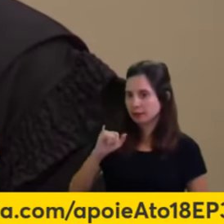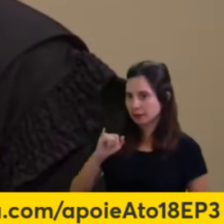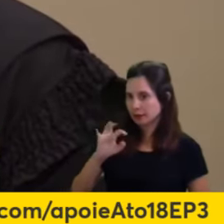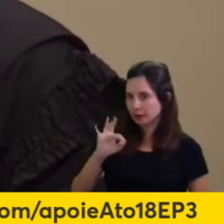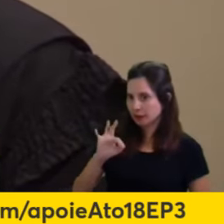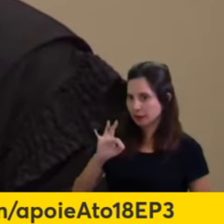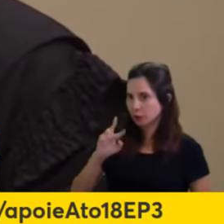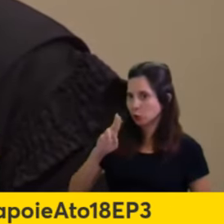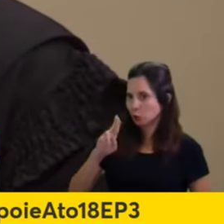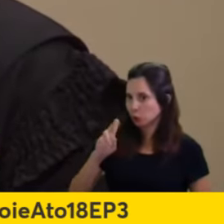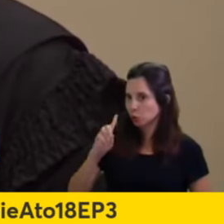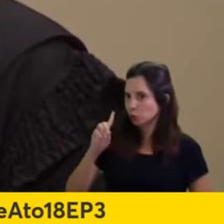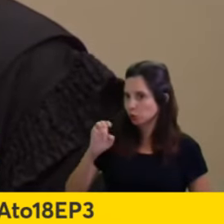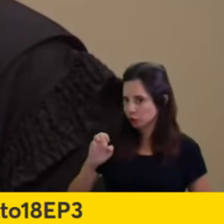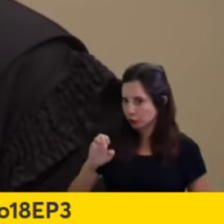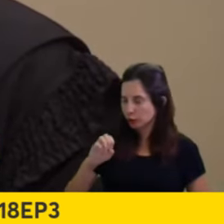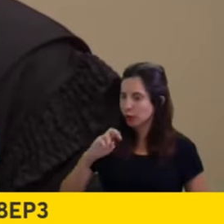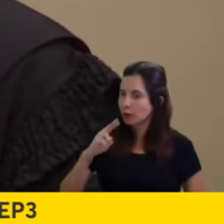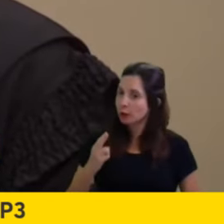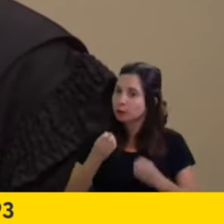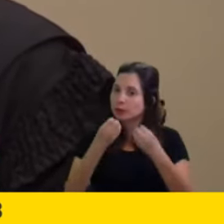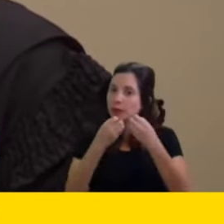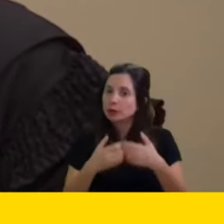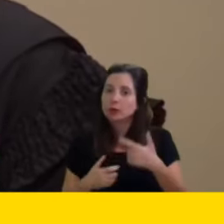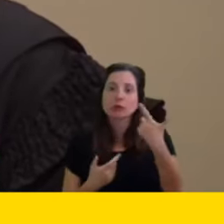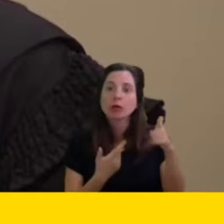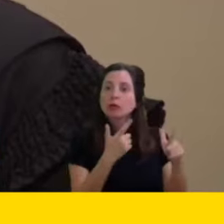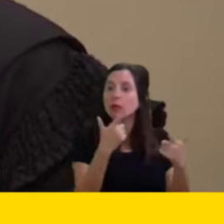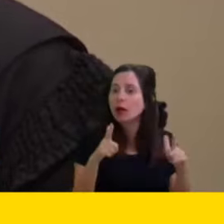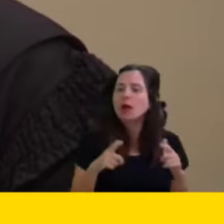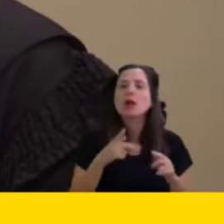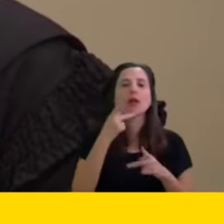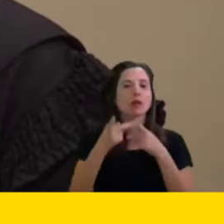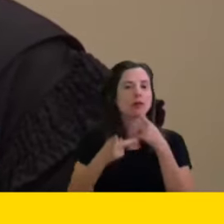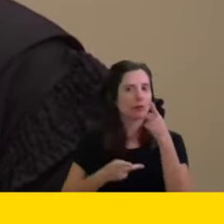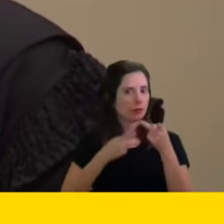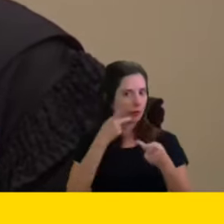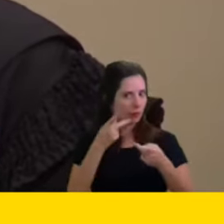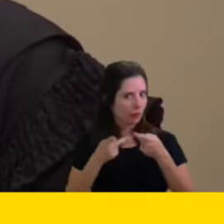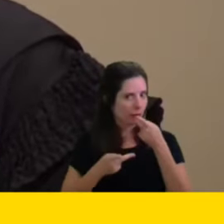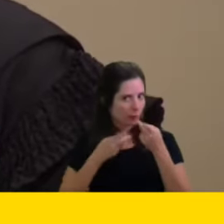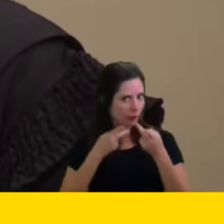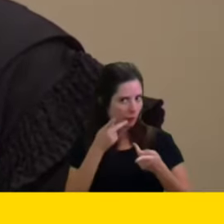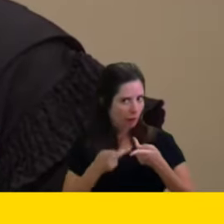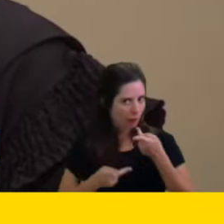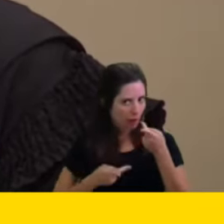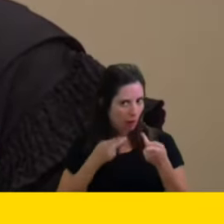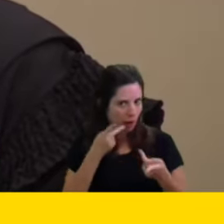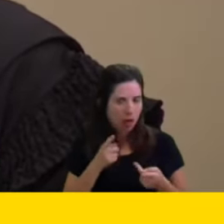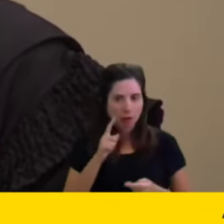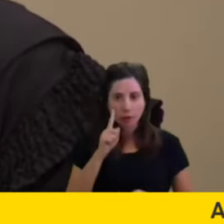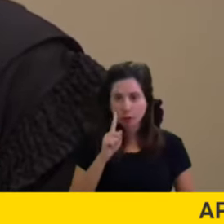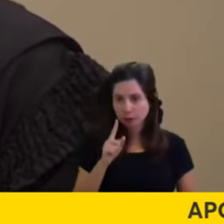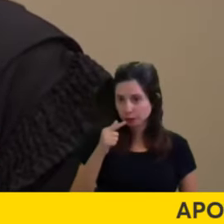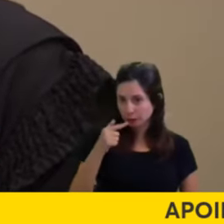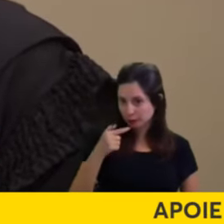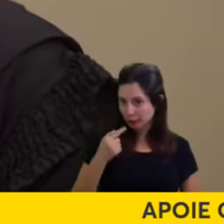obrigações Ou prejudicar terceiros como tive a oportunidade de afirmar ao apreciar a apelação Cível 174